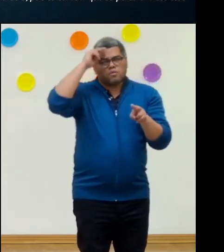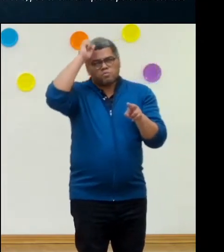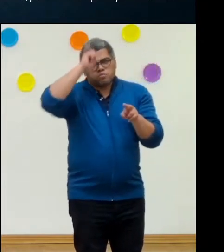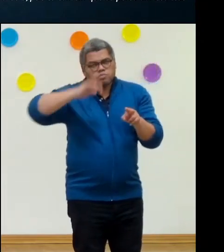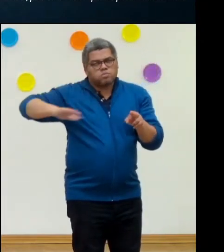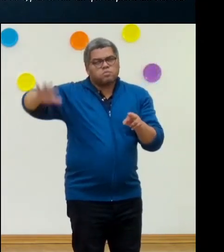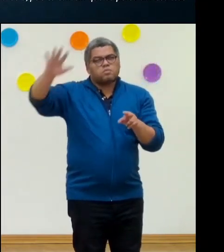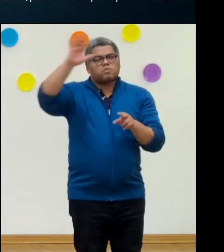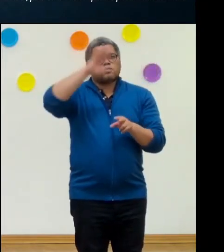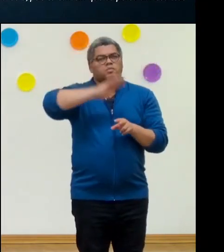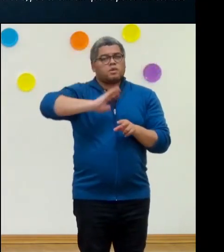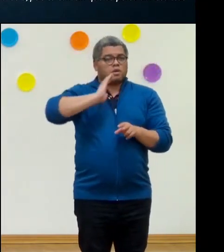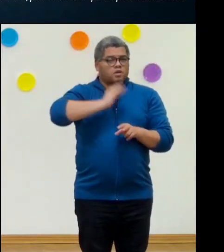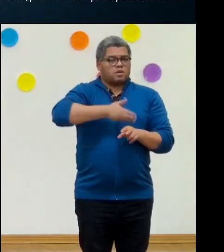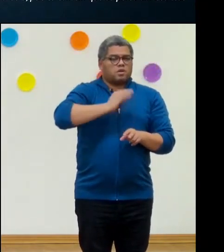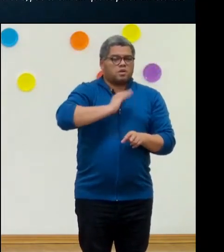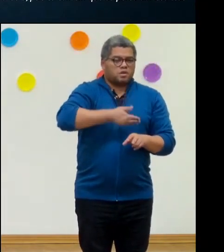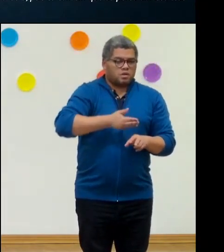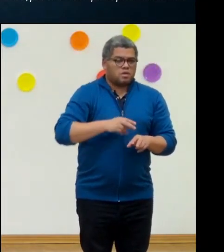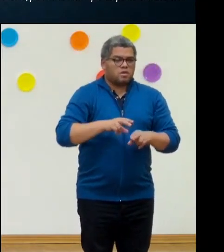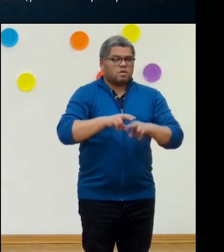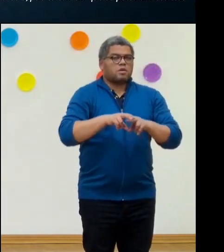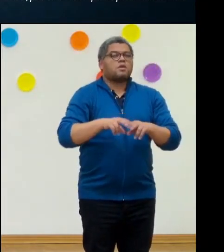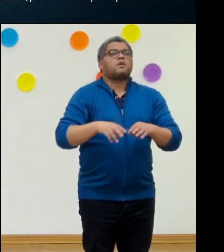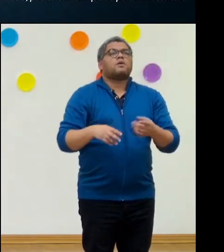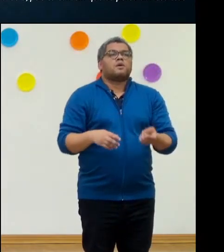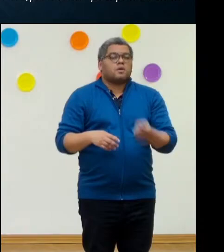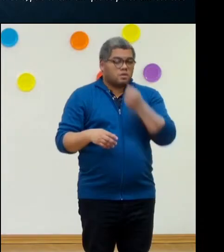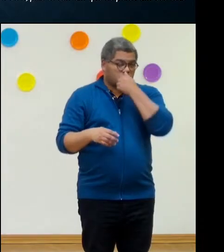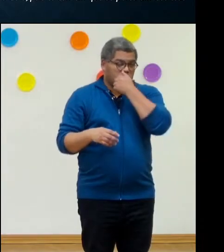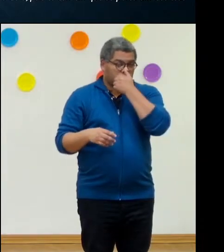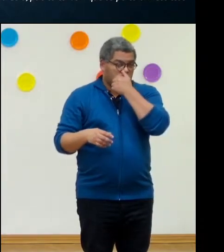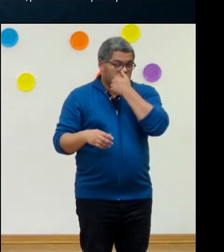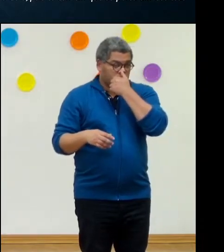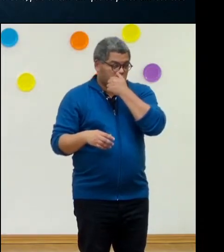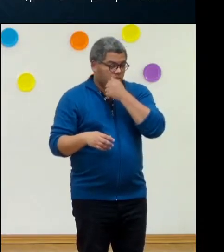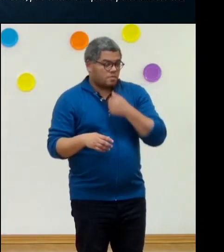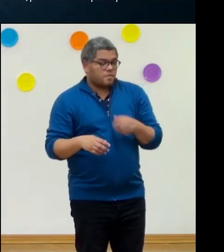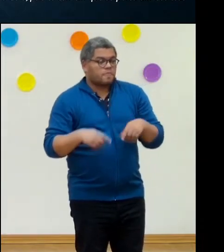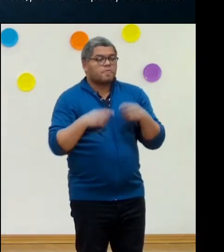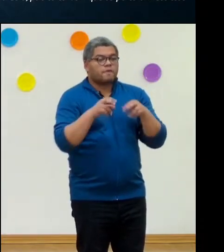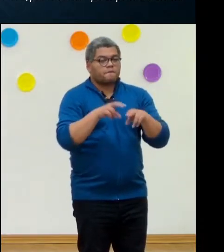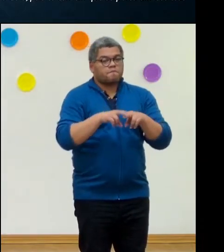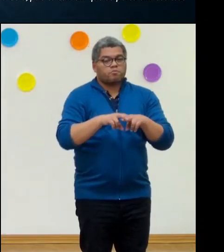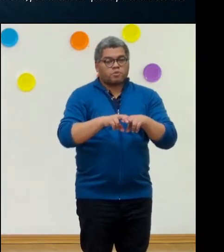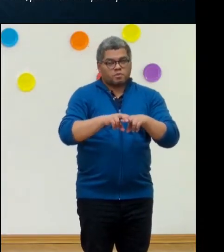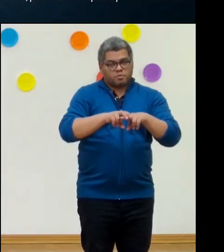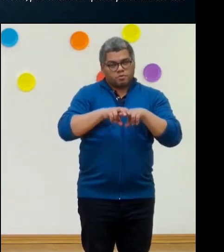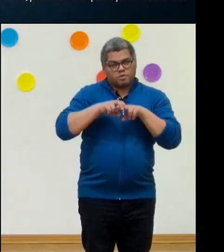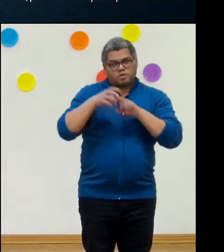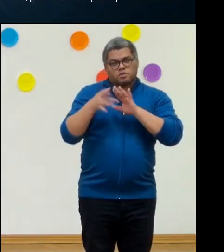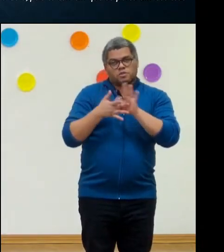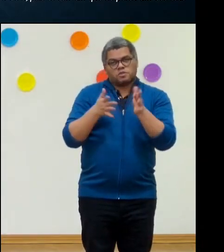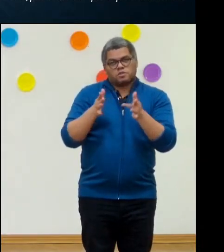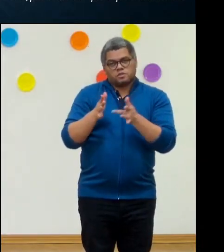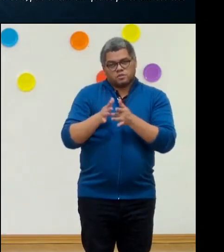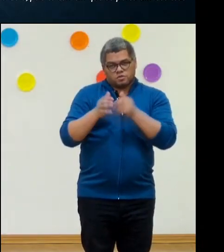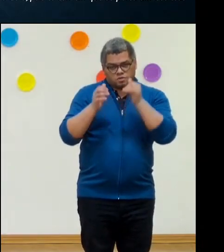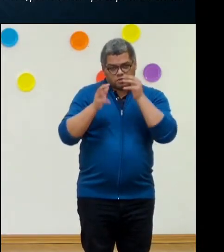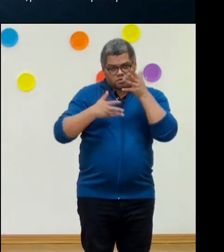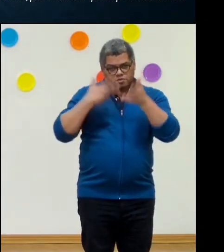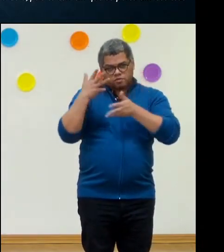por isso ele manda, a gente vai ver isso lá nas aplicações, lá no quarto ponto, arrancar o olho e a mão direita. As